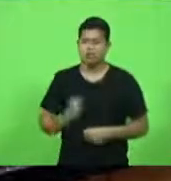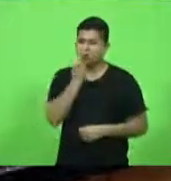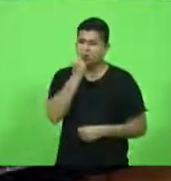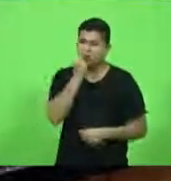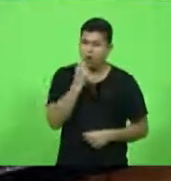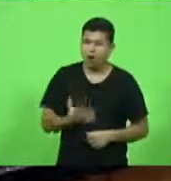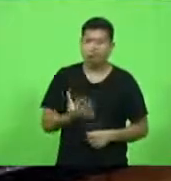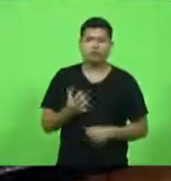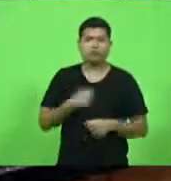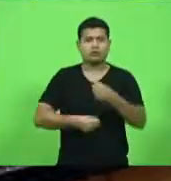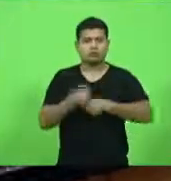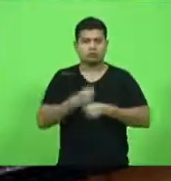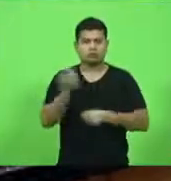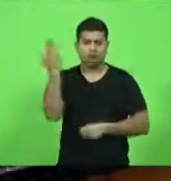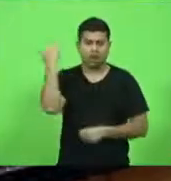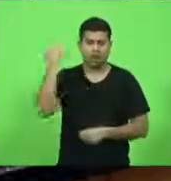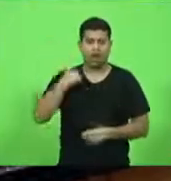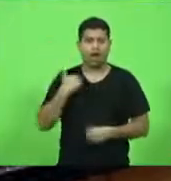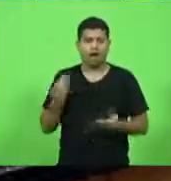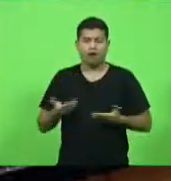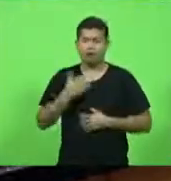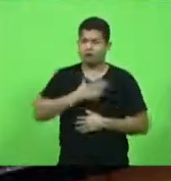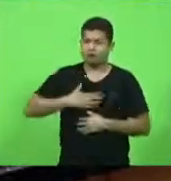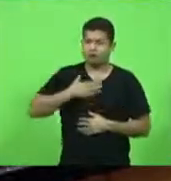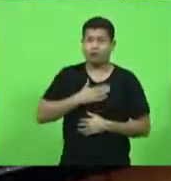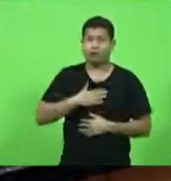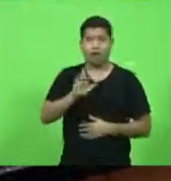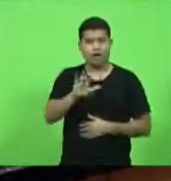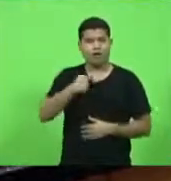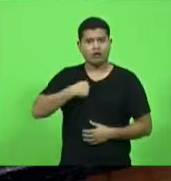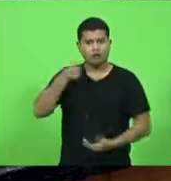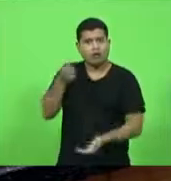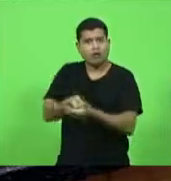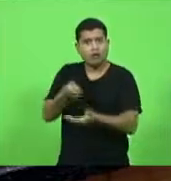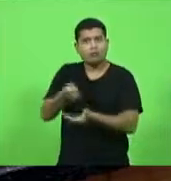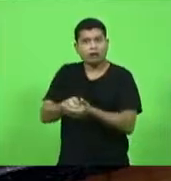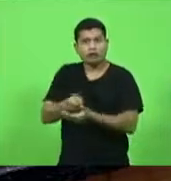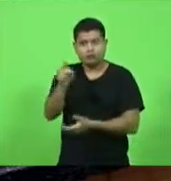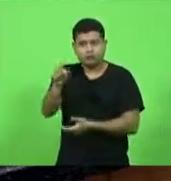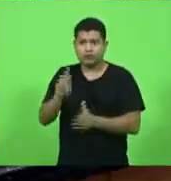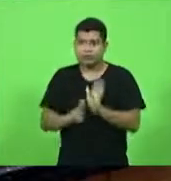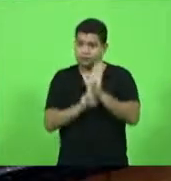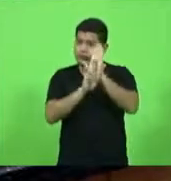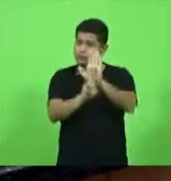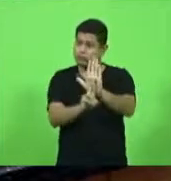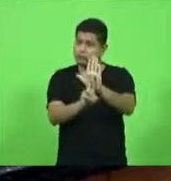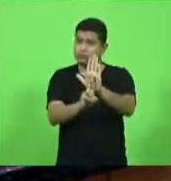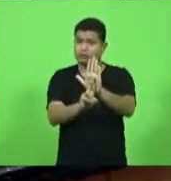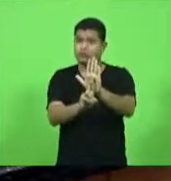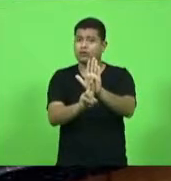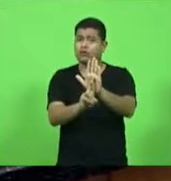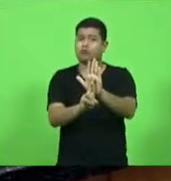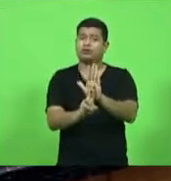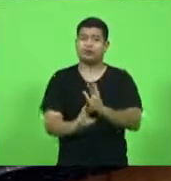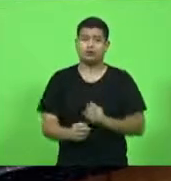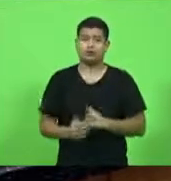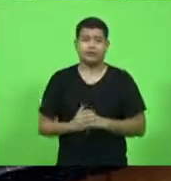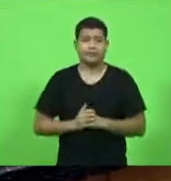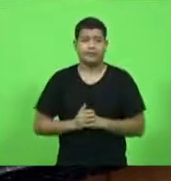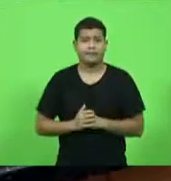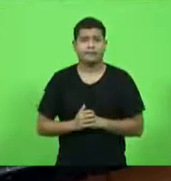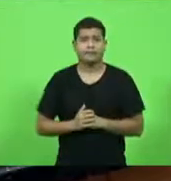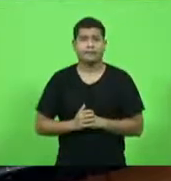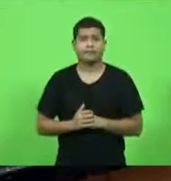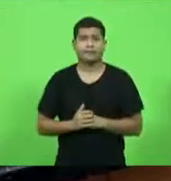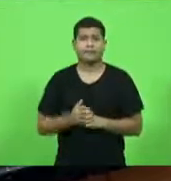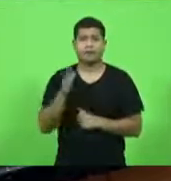muito dessa também, mas eu vou cobrar que vocês sejam a minha voz. A minha voz. Esse lance